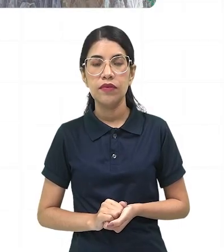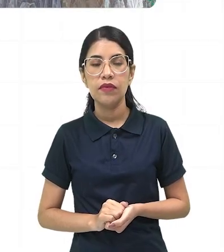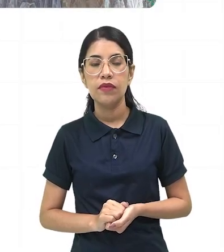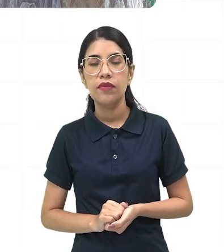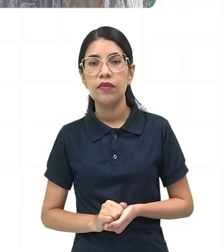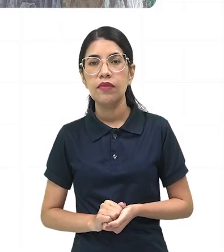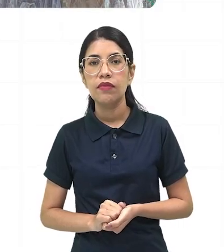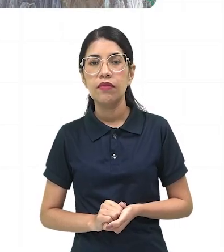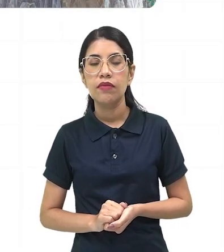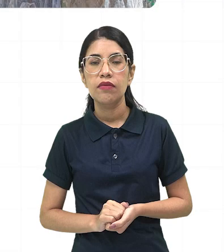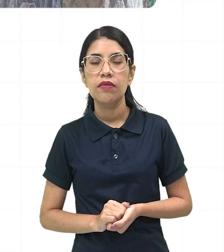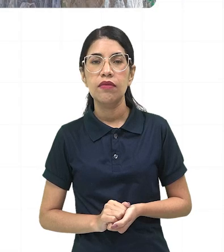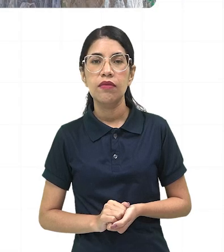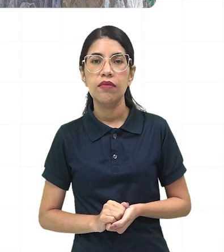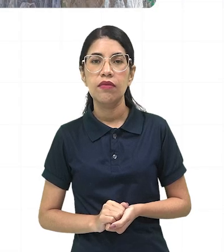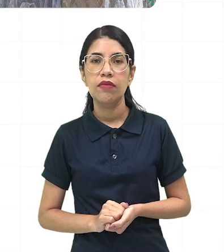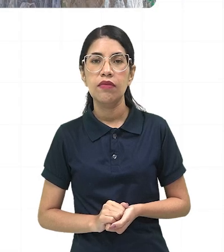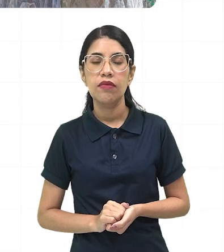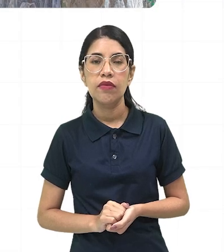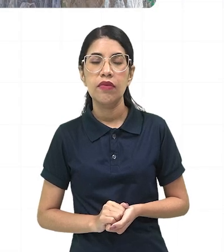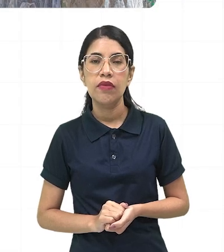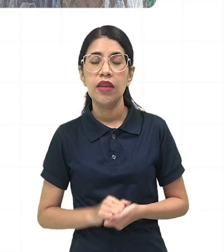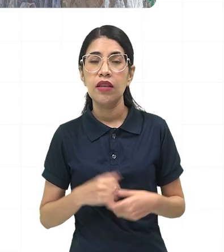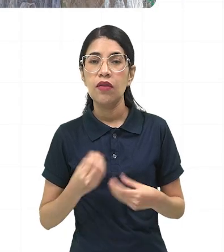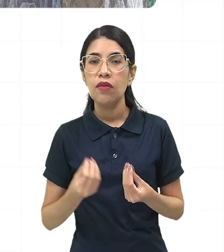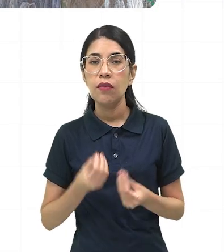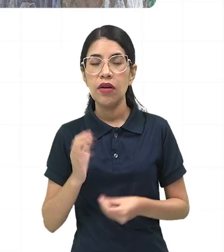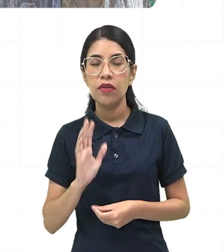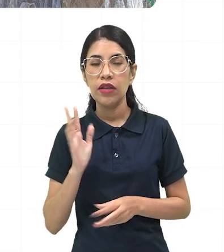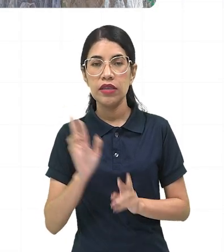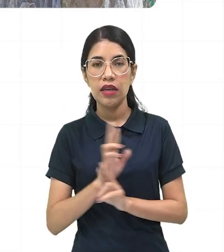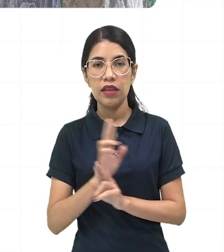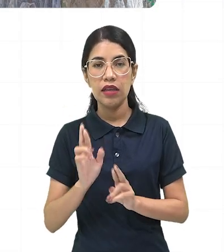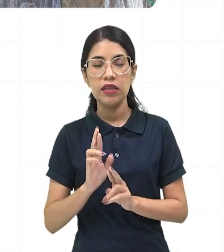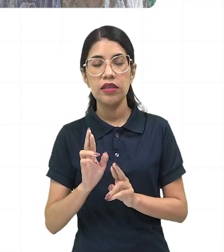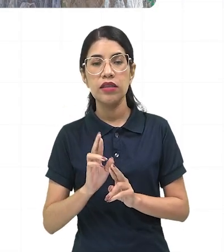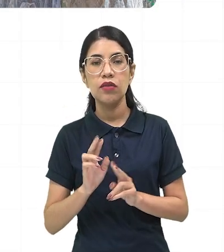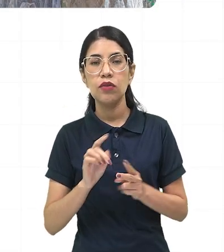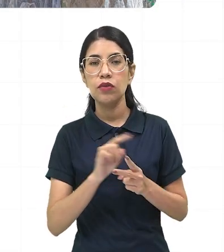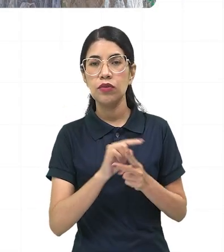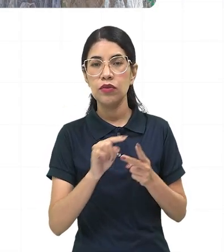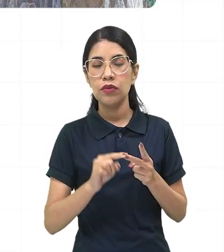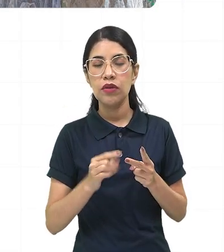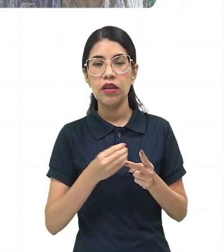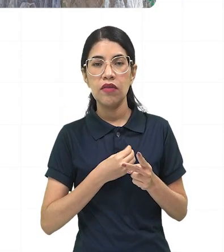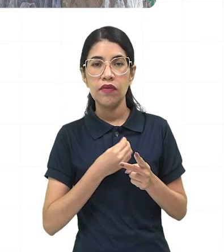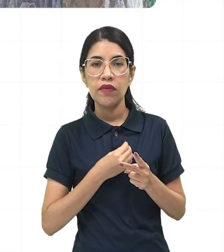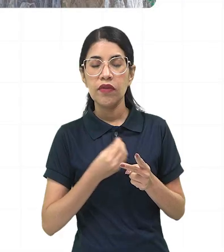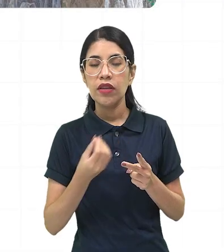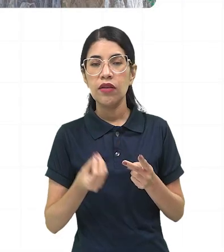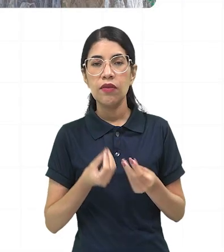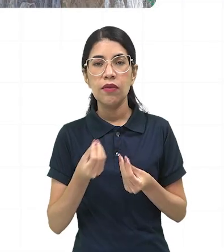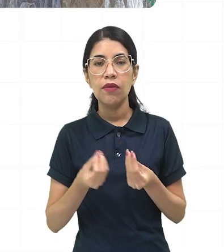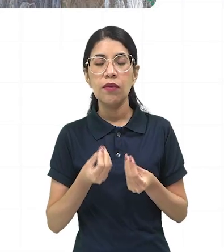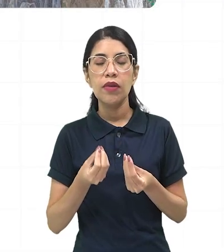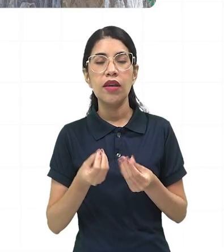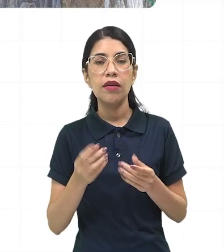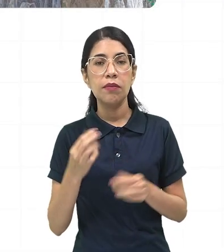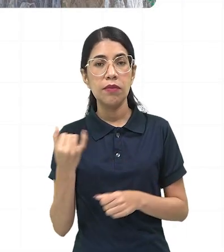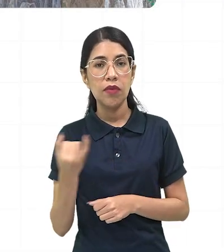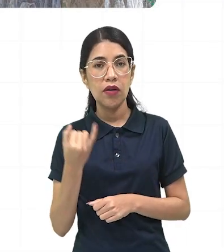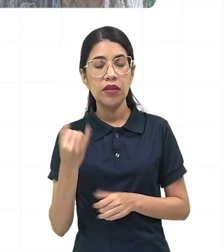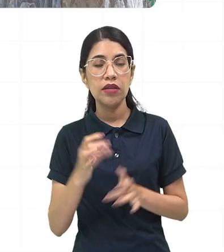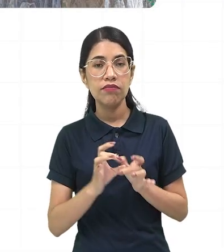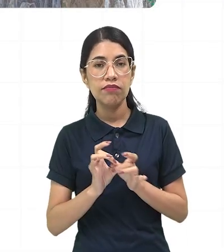Em relação, a relação entre essas duas dimensões da vida humana são